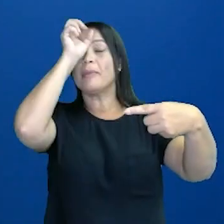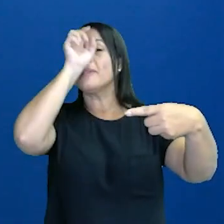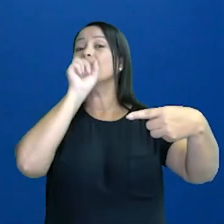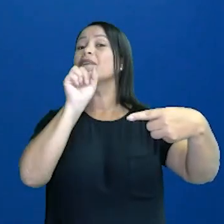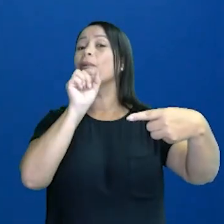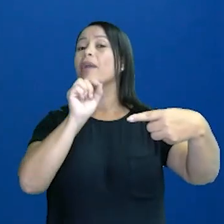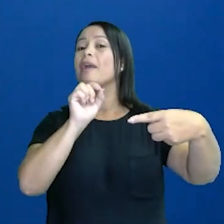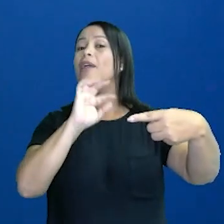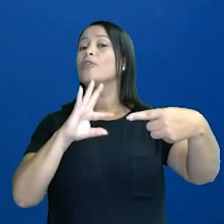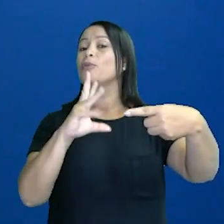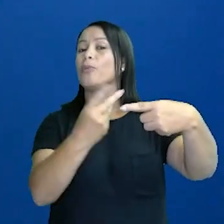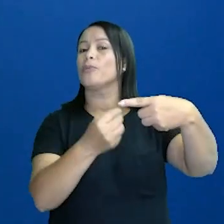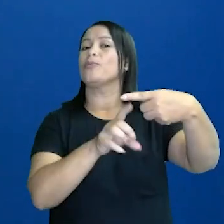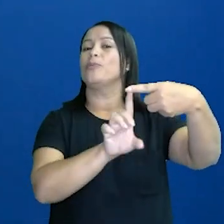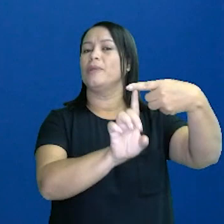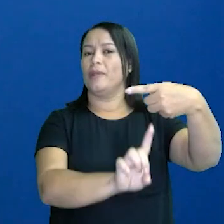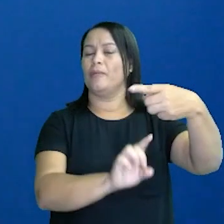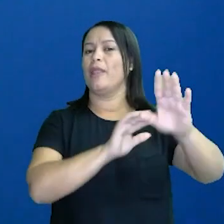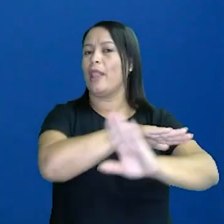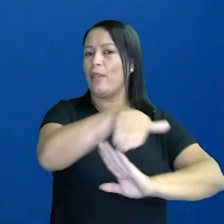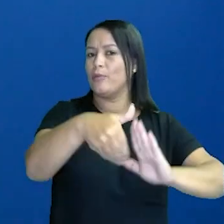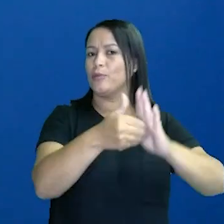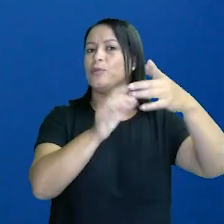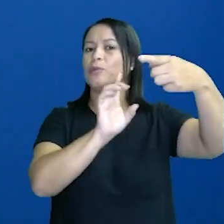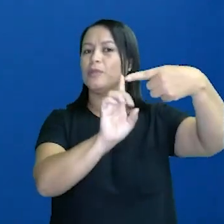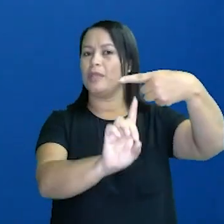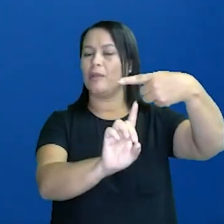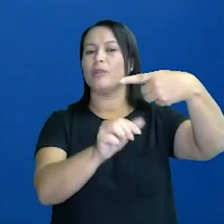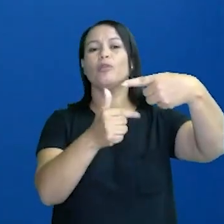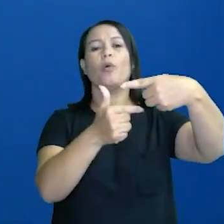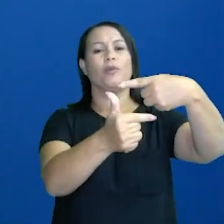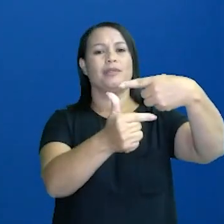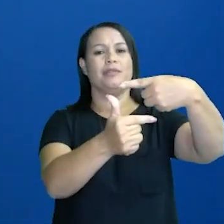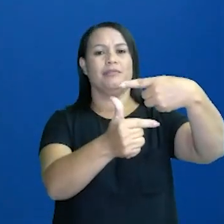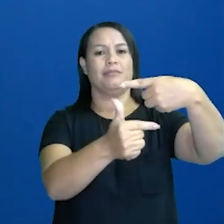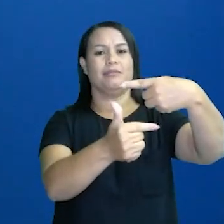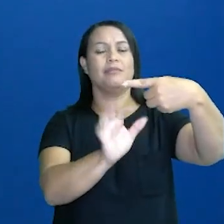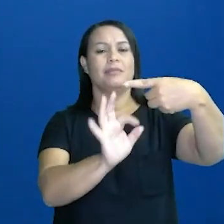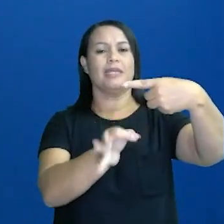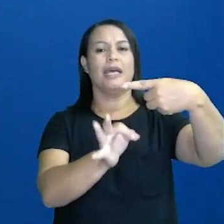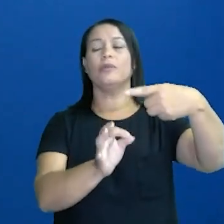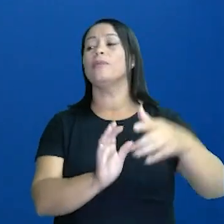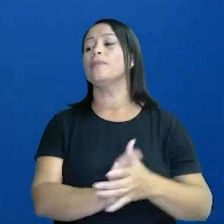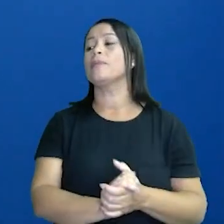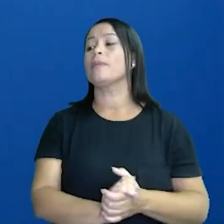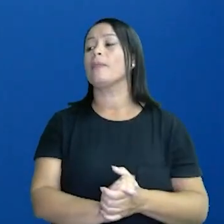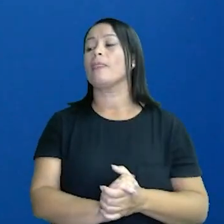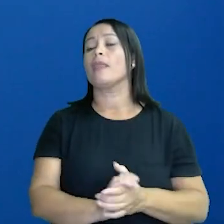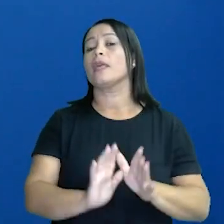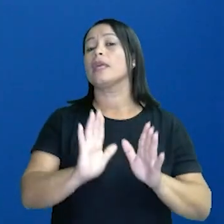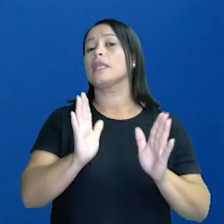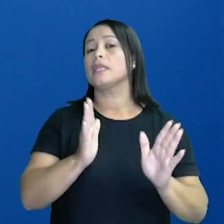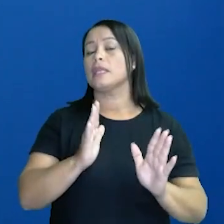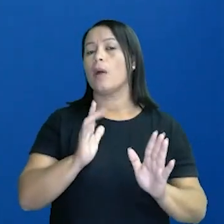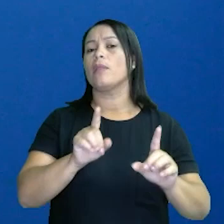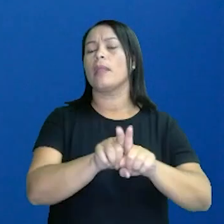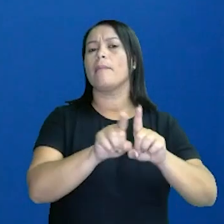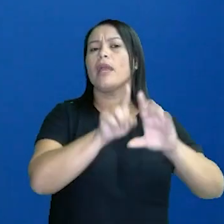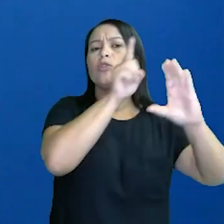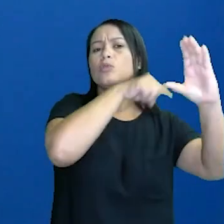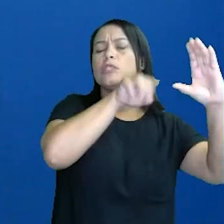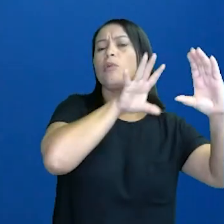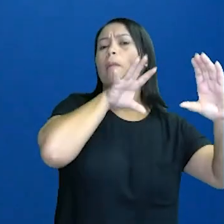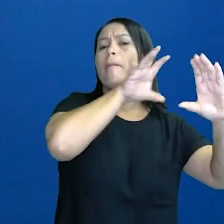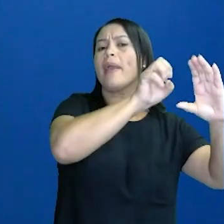ser quem? O meu denominador, não é isso? Então, aqui você vai colocar quem? O 2, tá bom? Desse meu círculo aqui, eu